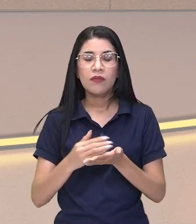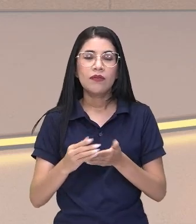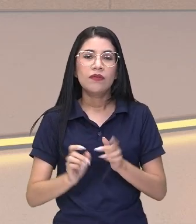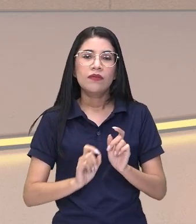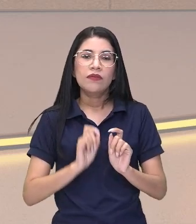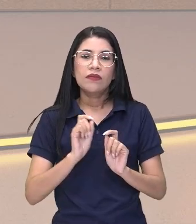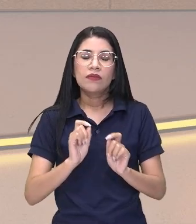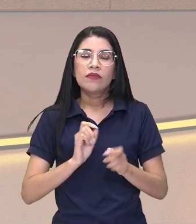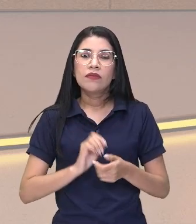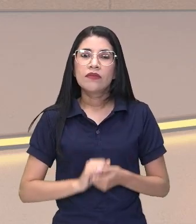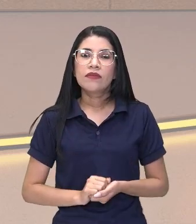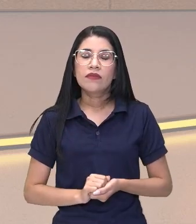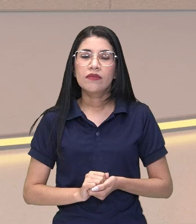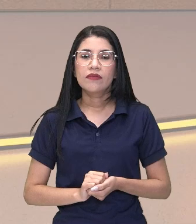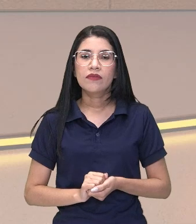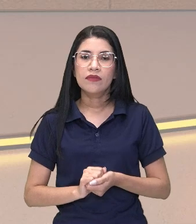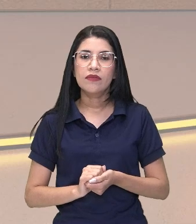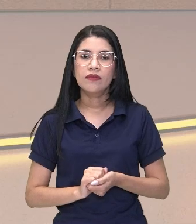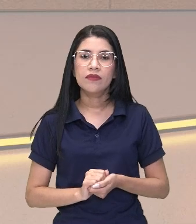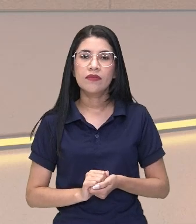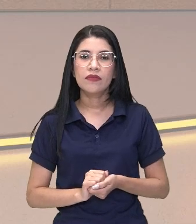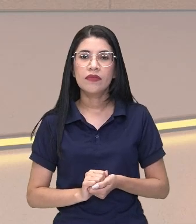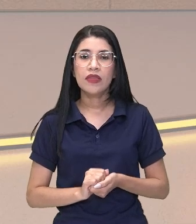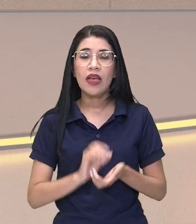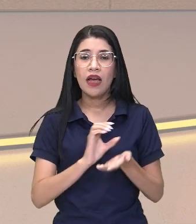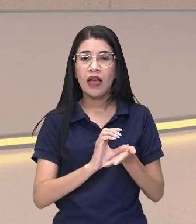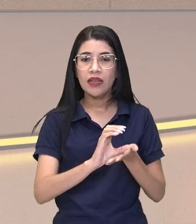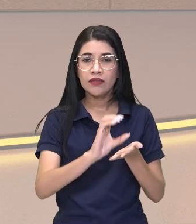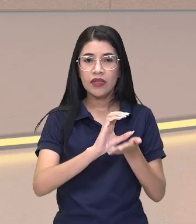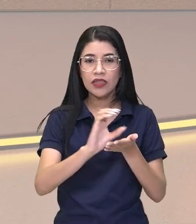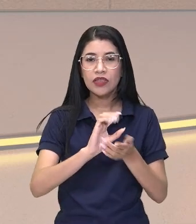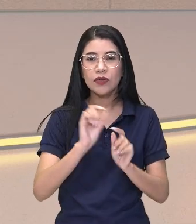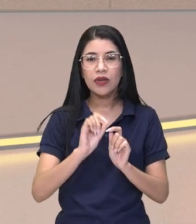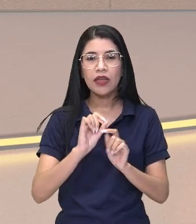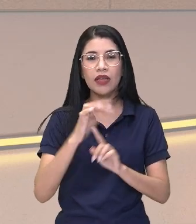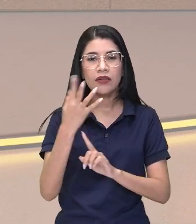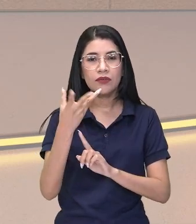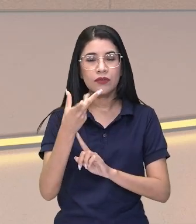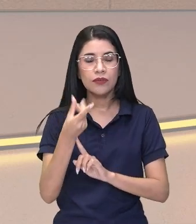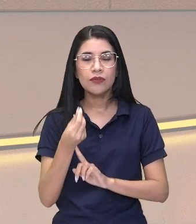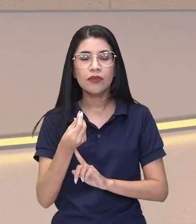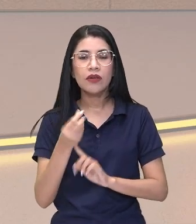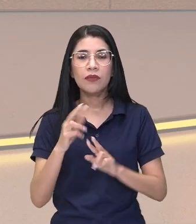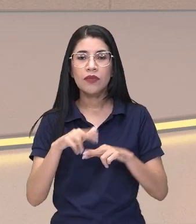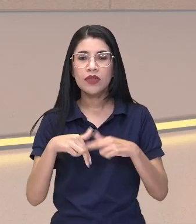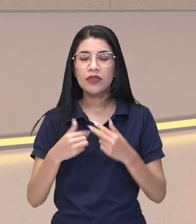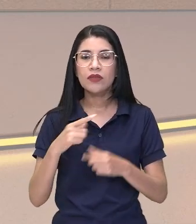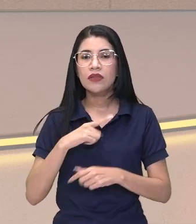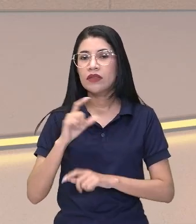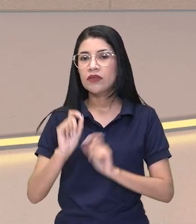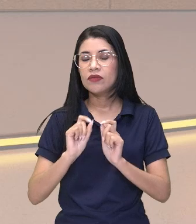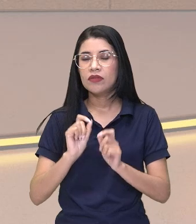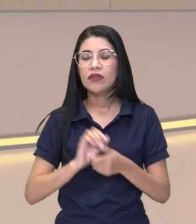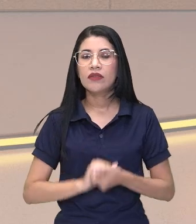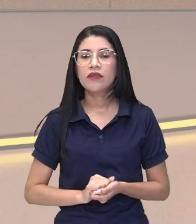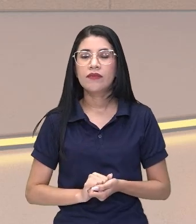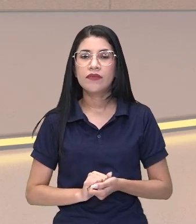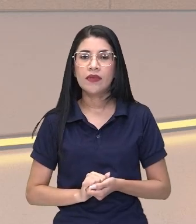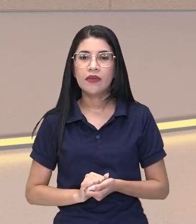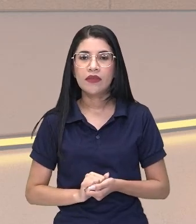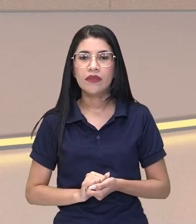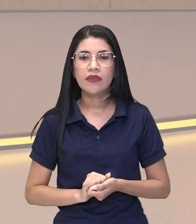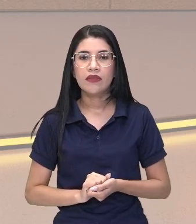a bancar então algumas obras. Exatamente por isso nós temos então essa parte importante que é